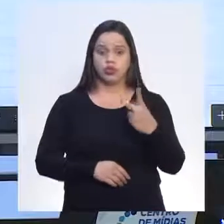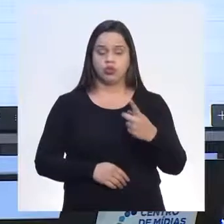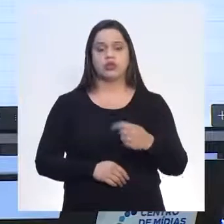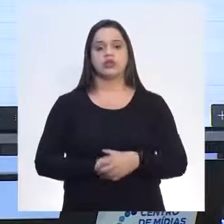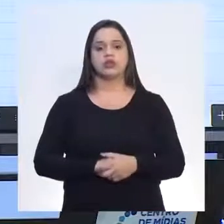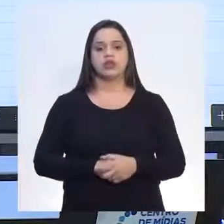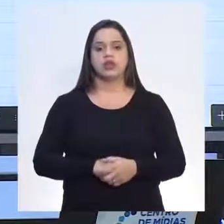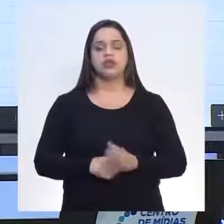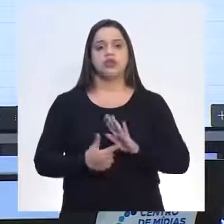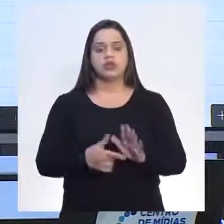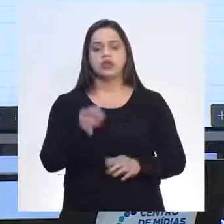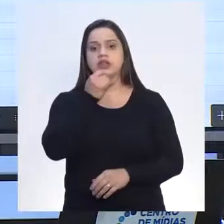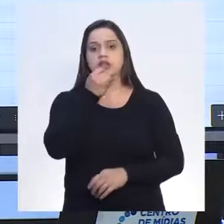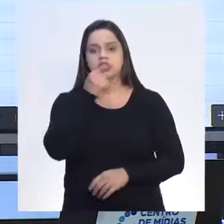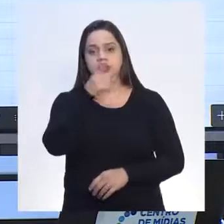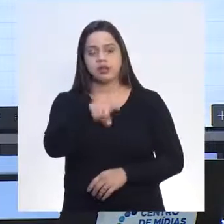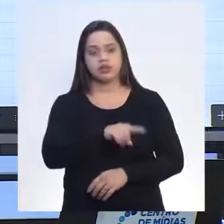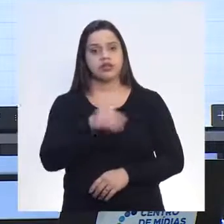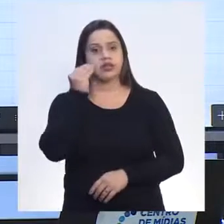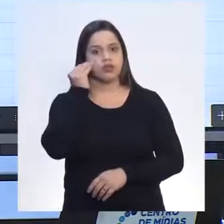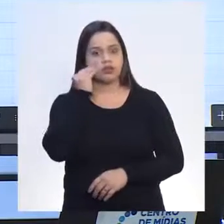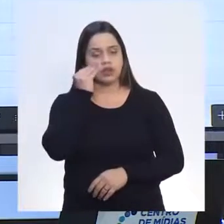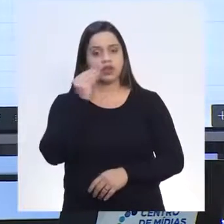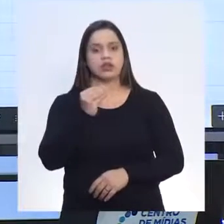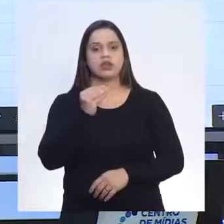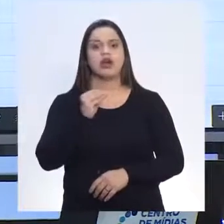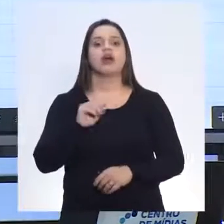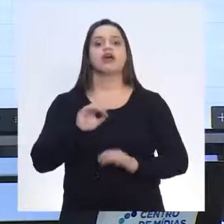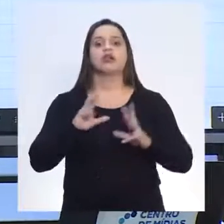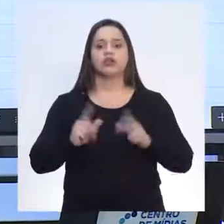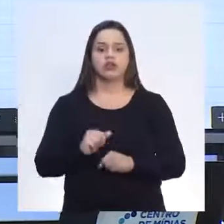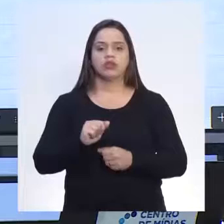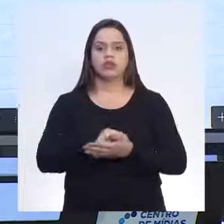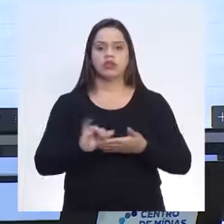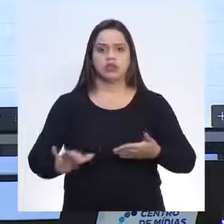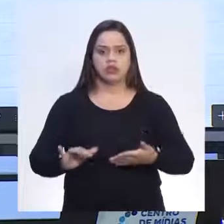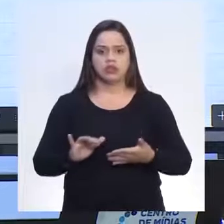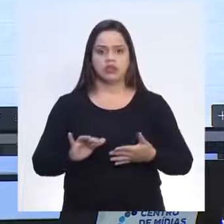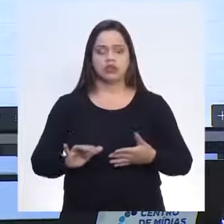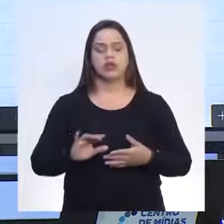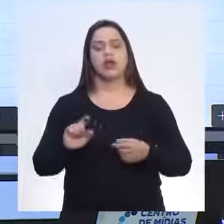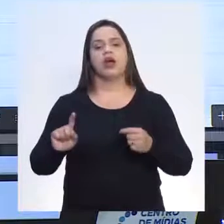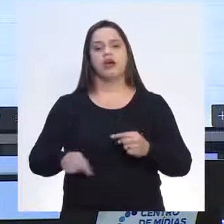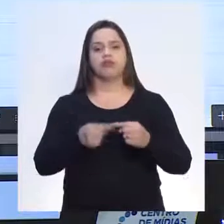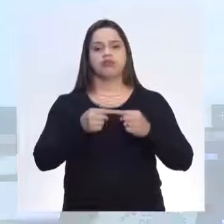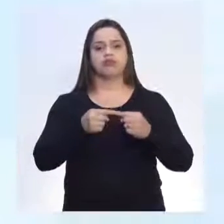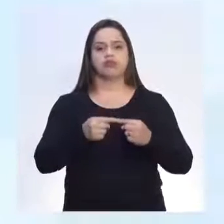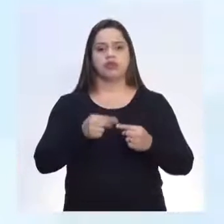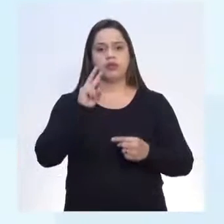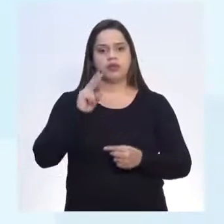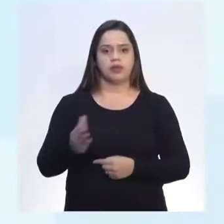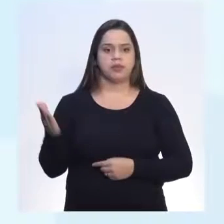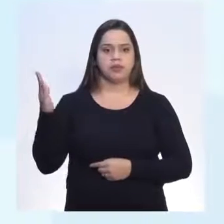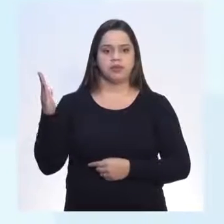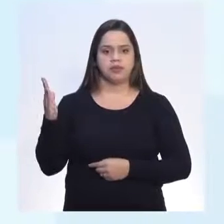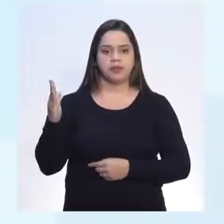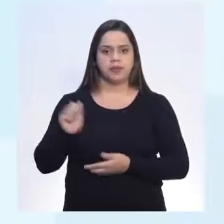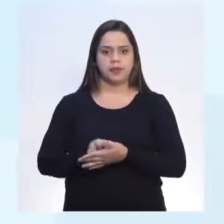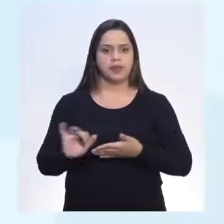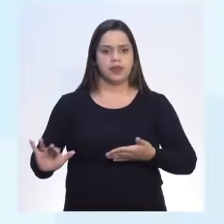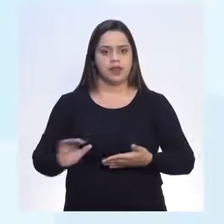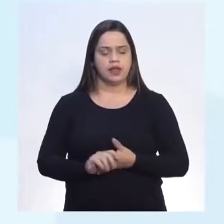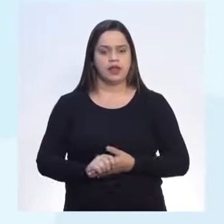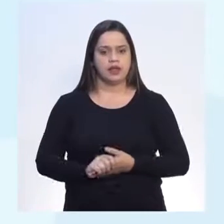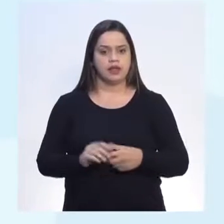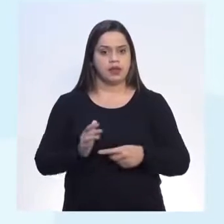e aí a gente vai tentar, no caso, elencar esses exercícios, beleza? Então, para eles vão aparecer lá a primeira atividade. Na